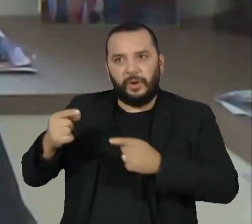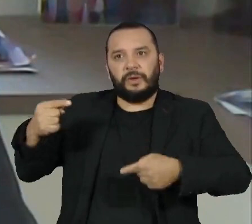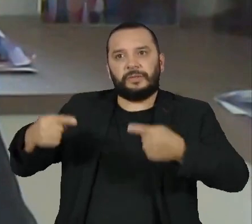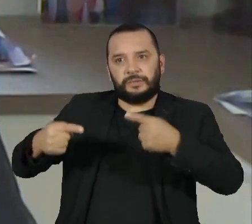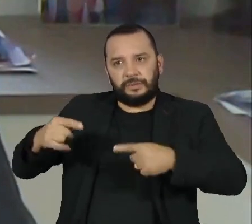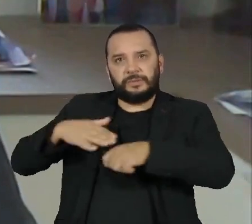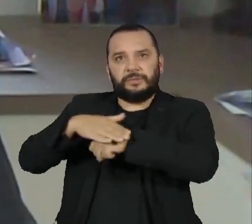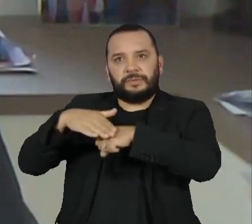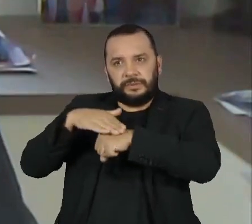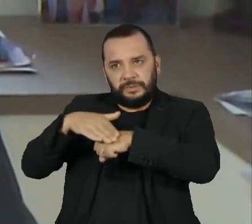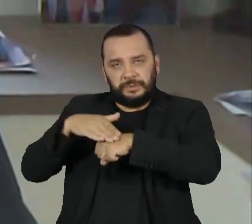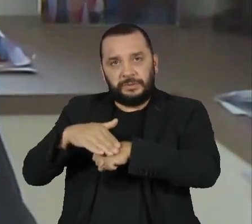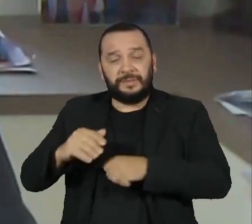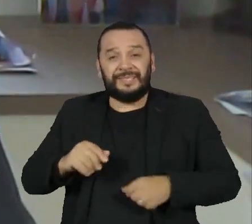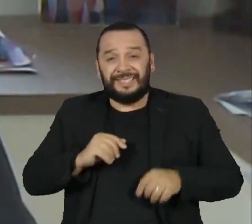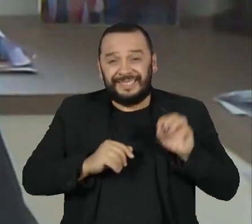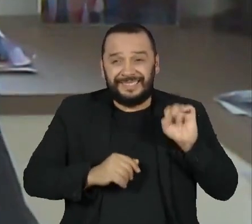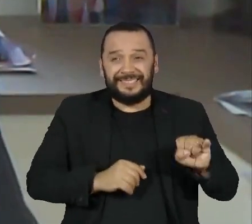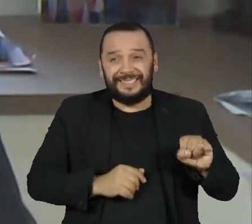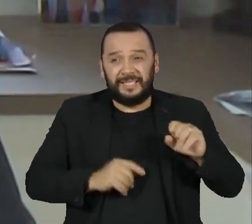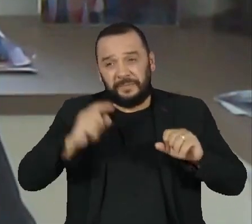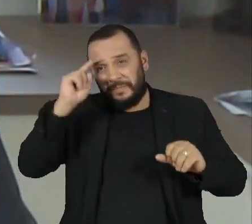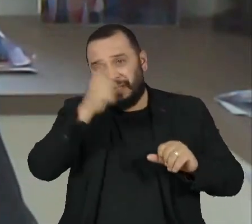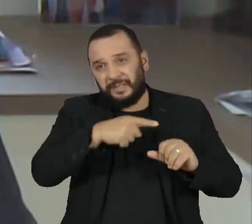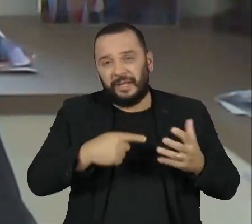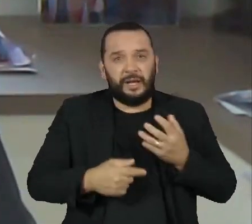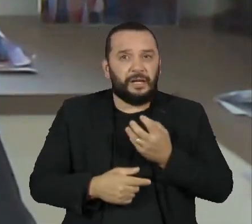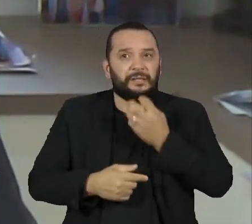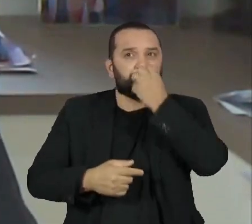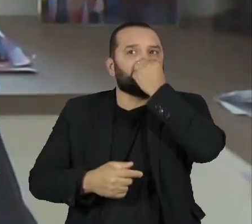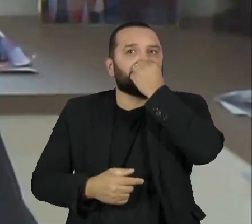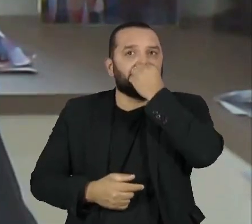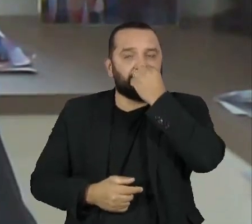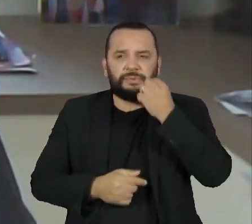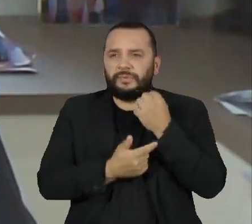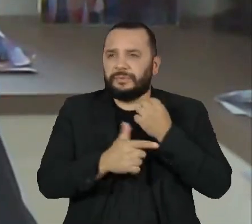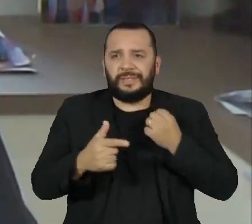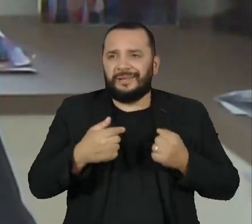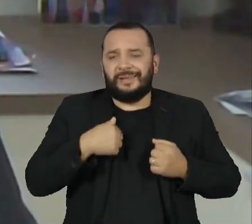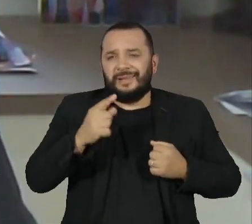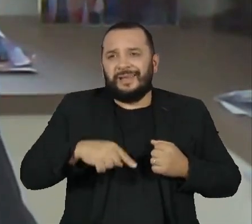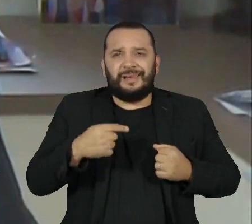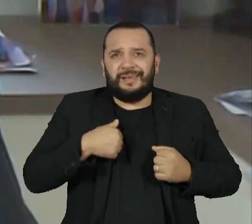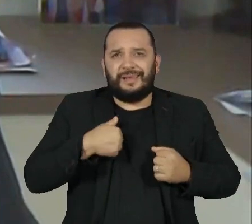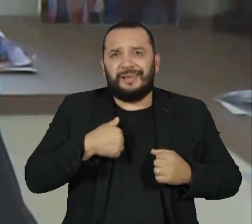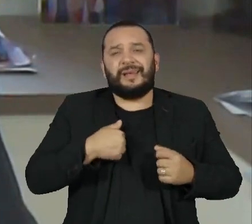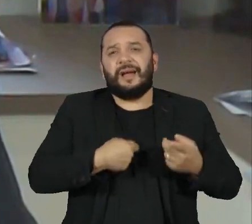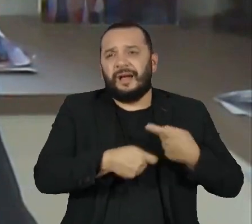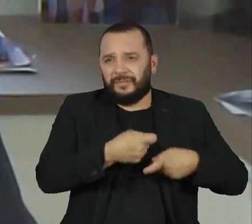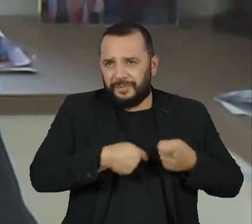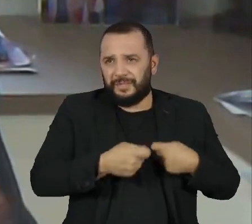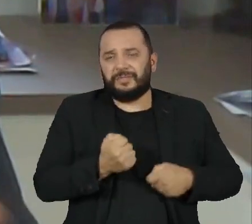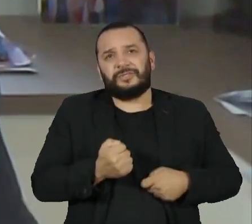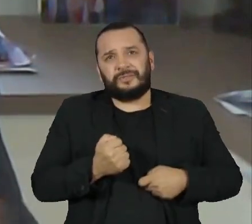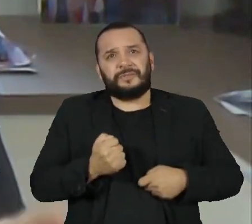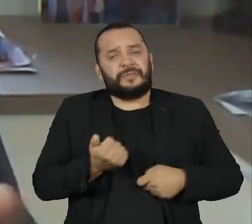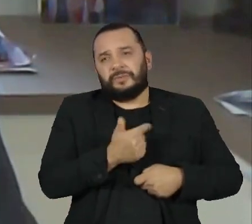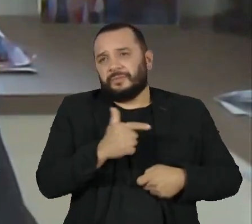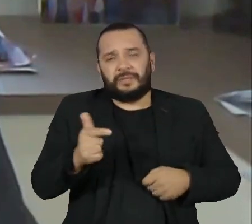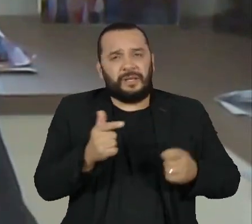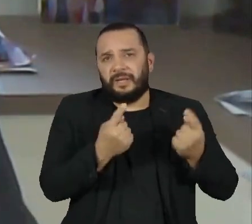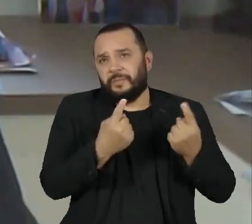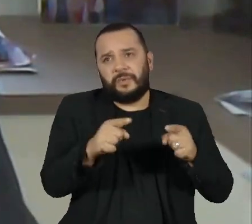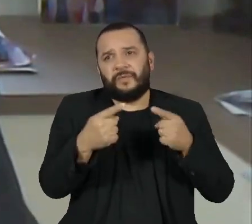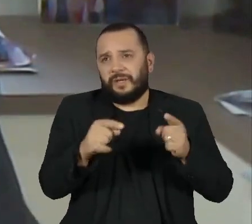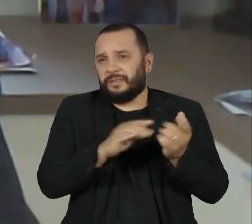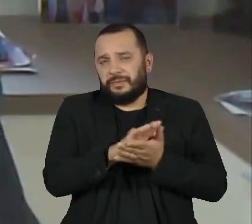Enquanto que a atividade censória, propriamente dita, feita pelo Executivo, ela não tem nada disso. É uma atividade administrativa, não depende de provocação, é de